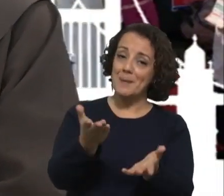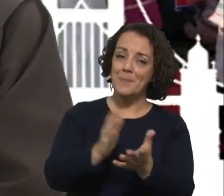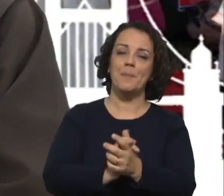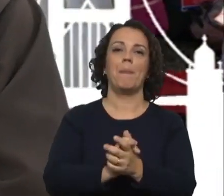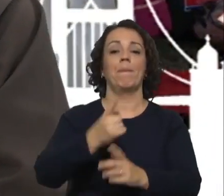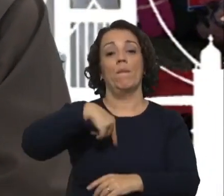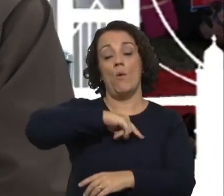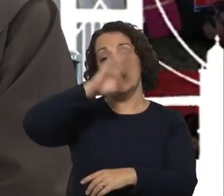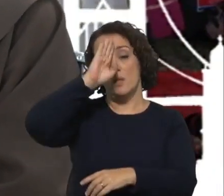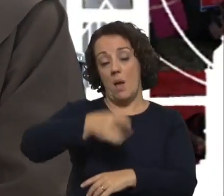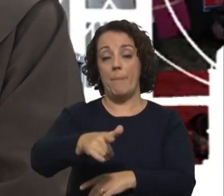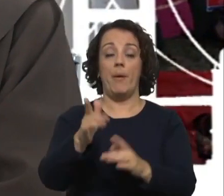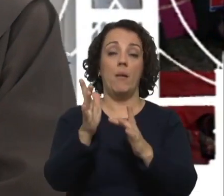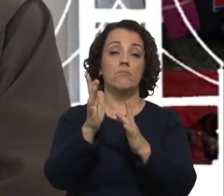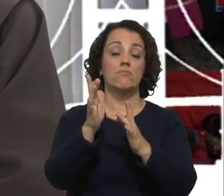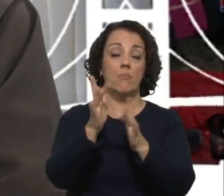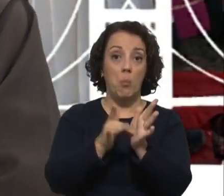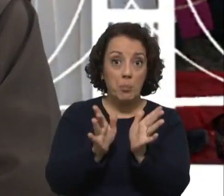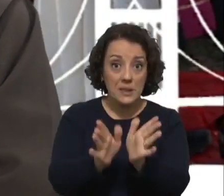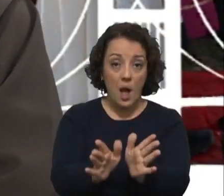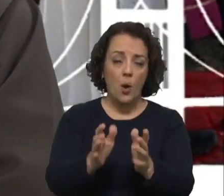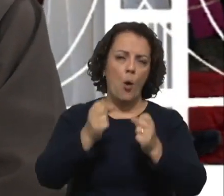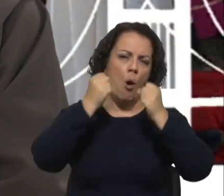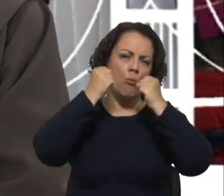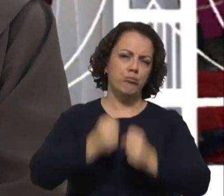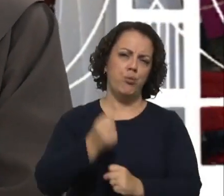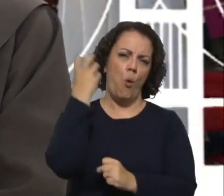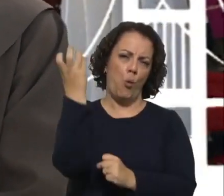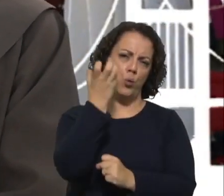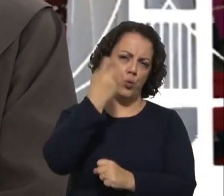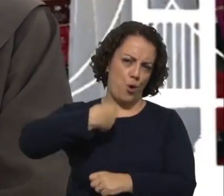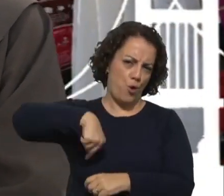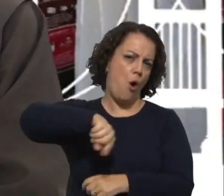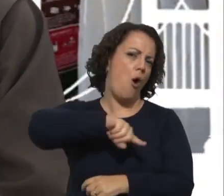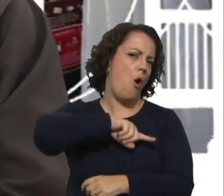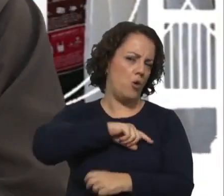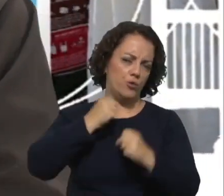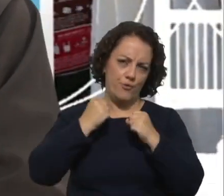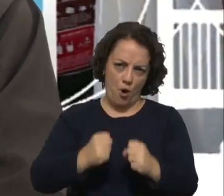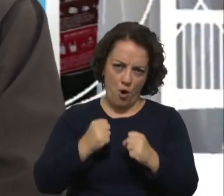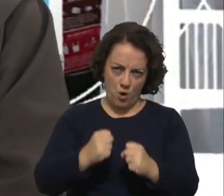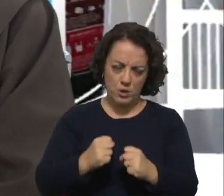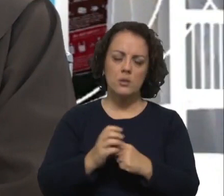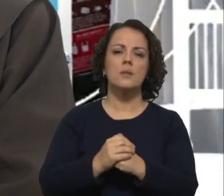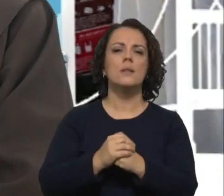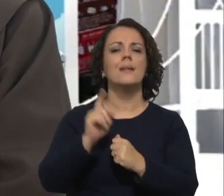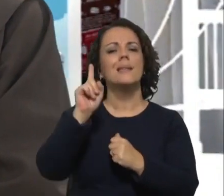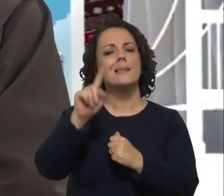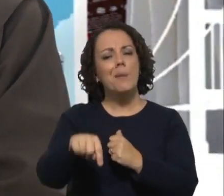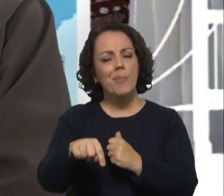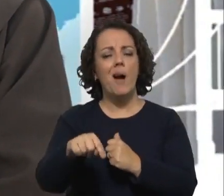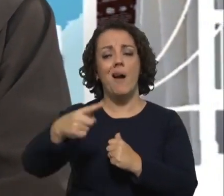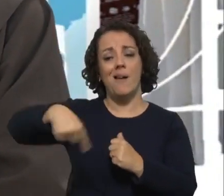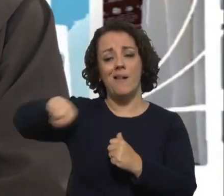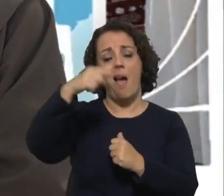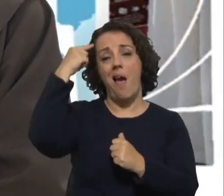portanto, que essa tradição está tão enraizada entre nós, a tradição do presépio, e também tendo, digamos, presente